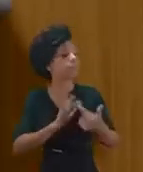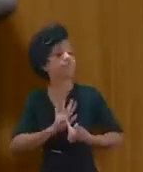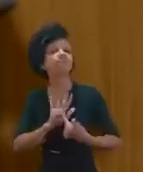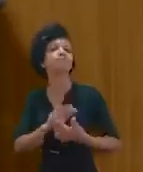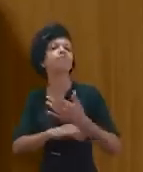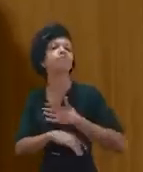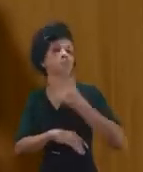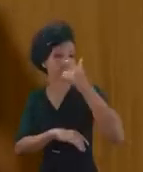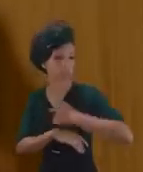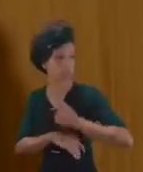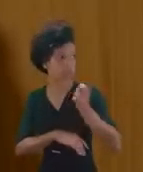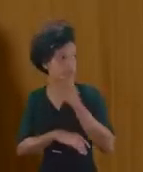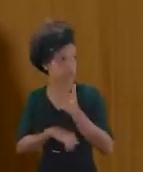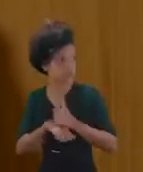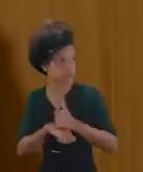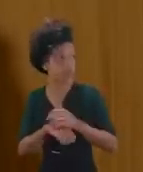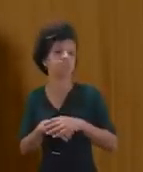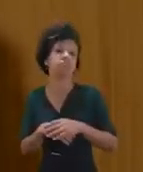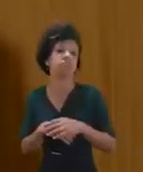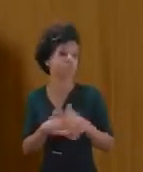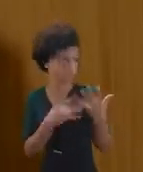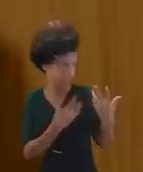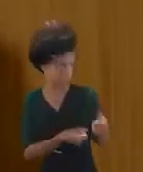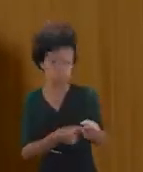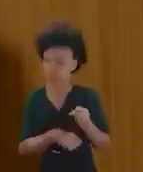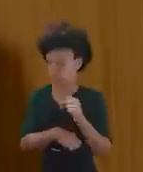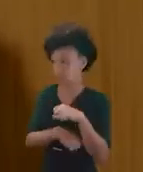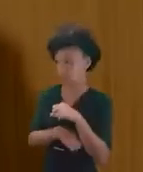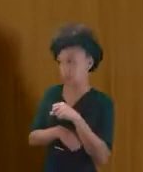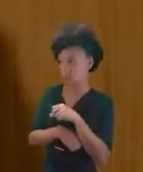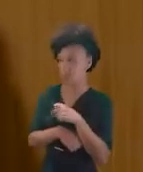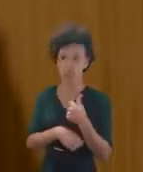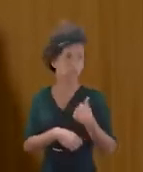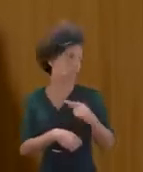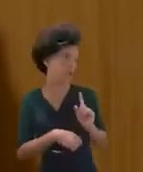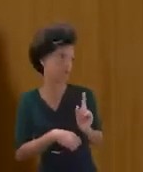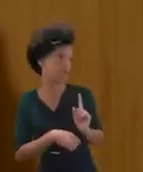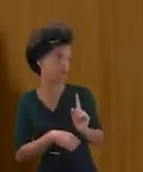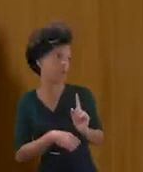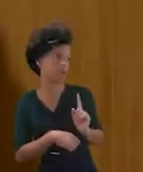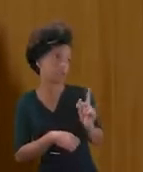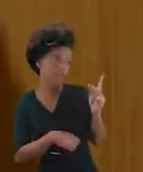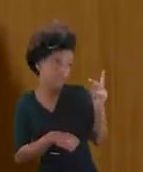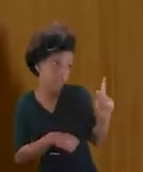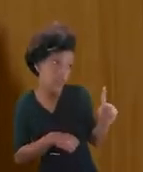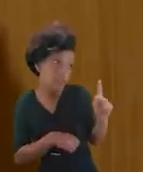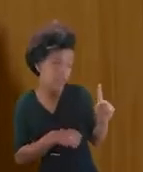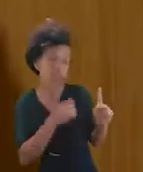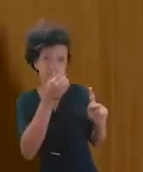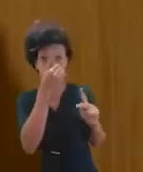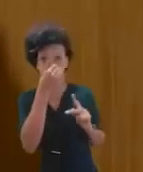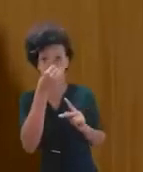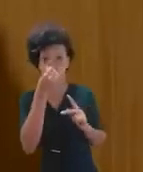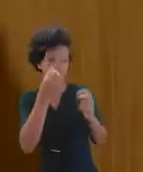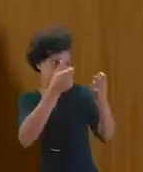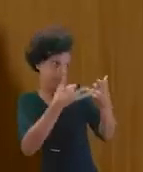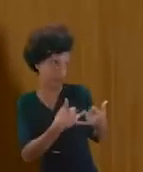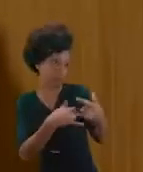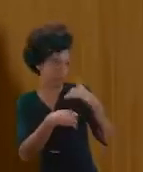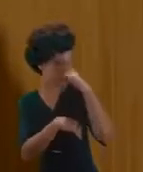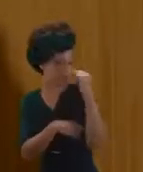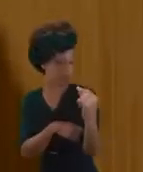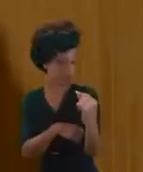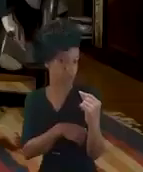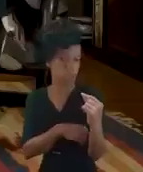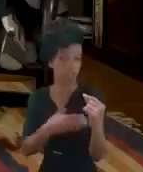você sentir pula eu sou humorista Ok sem ter sido ser 50 por isso também Eu não você que fazes com o falar uma coisa